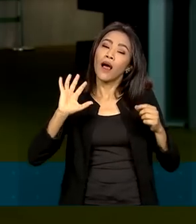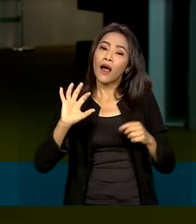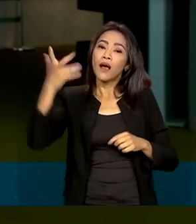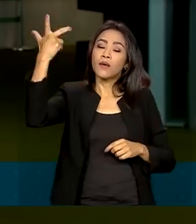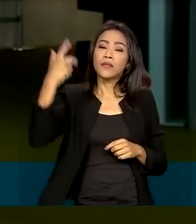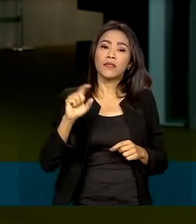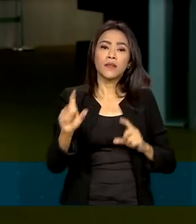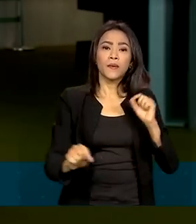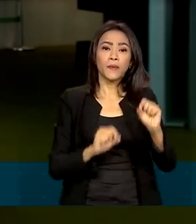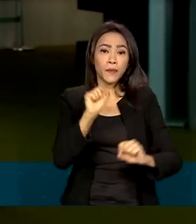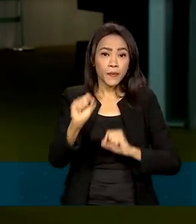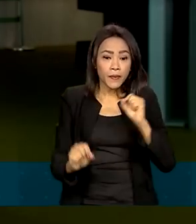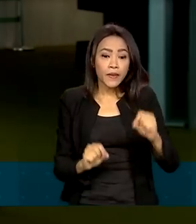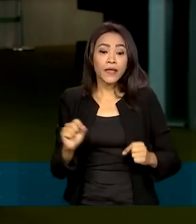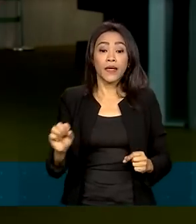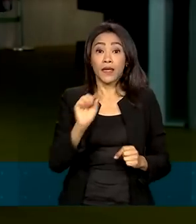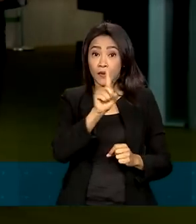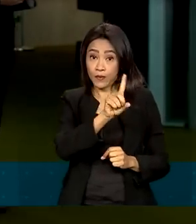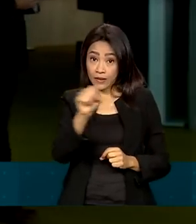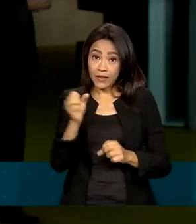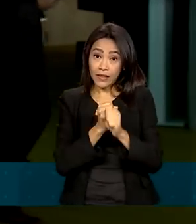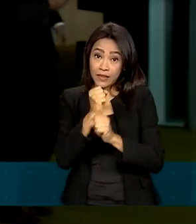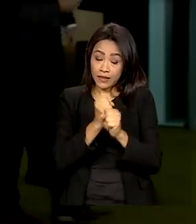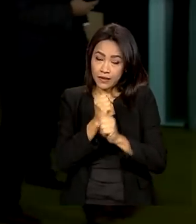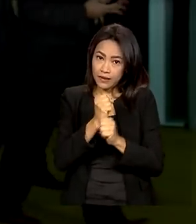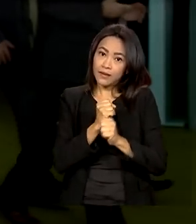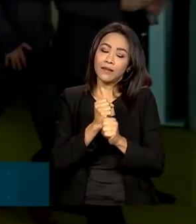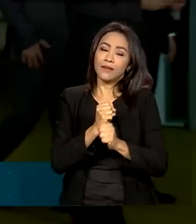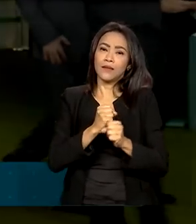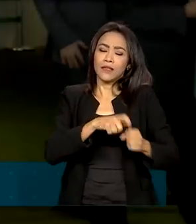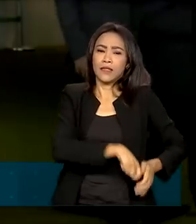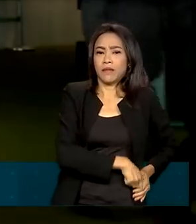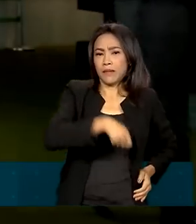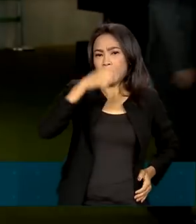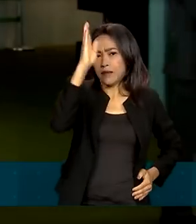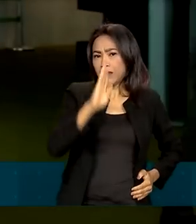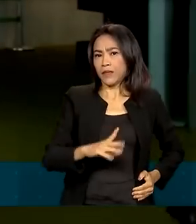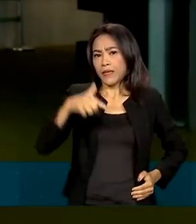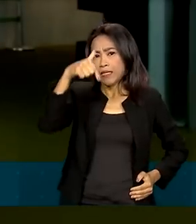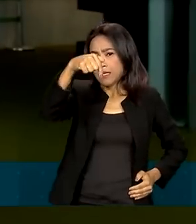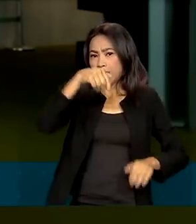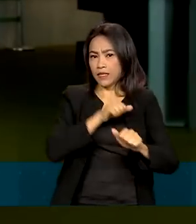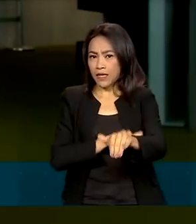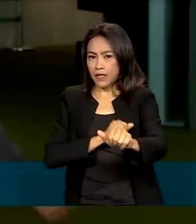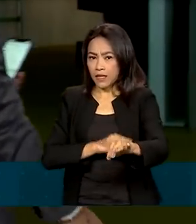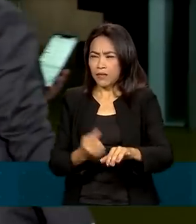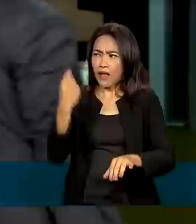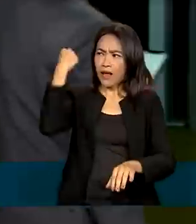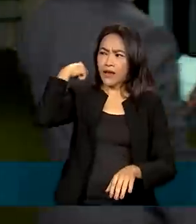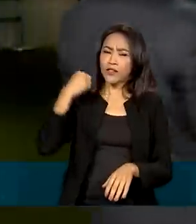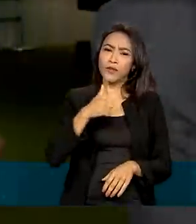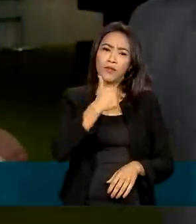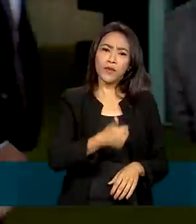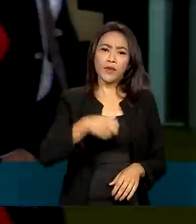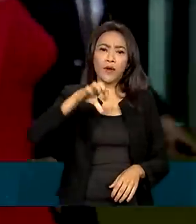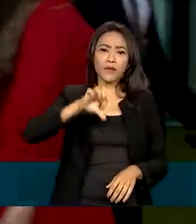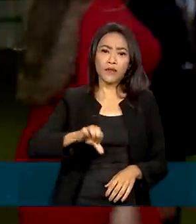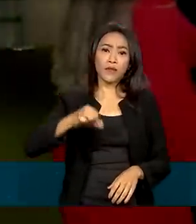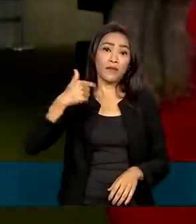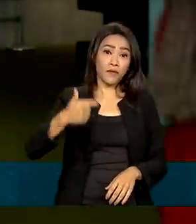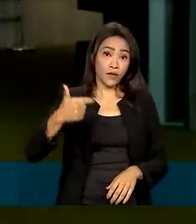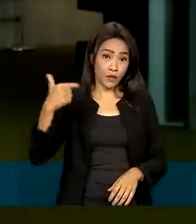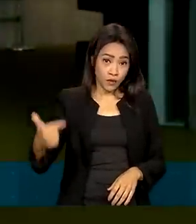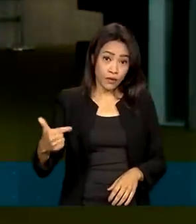do Centenário da Independência do Brasil no Rio de Janeiro, em 7 de setembro de 1922. O primeiro